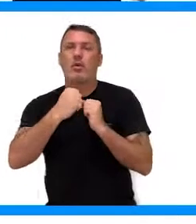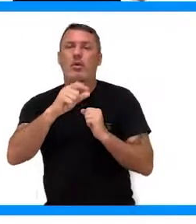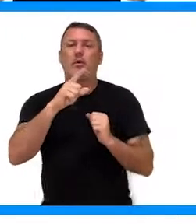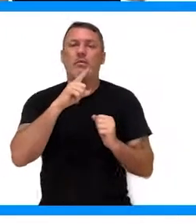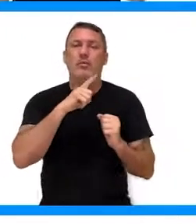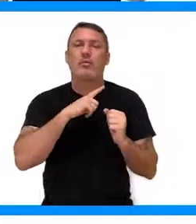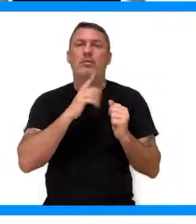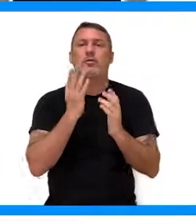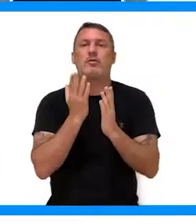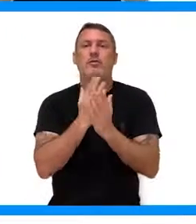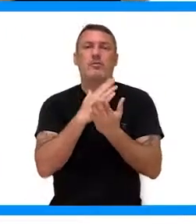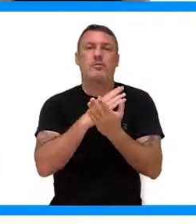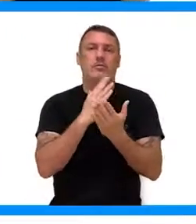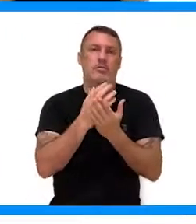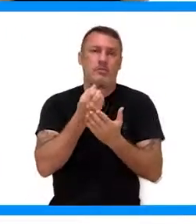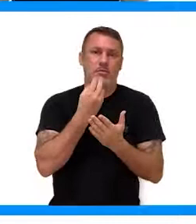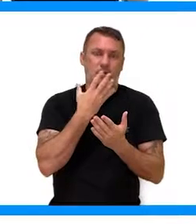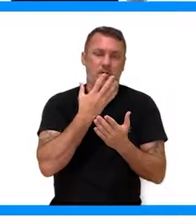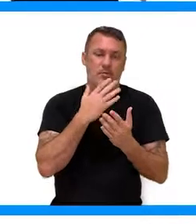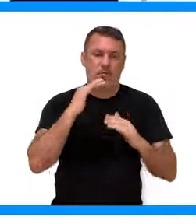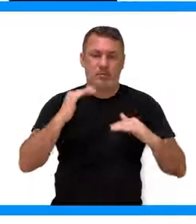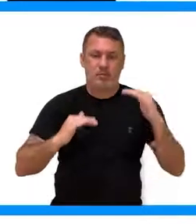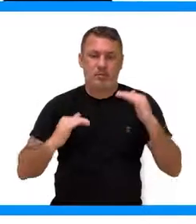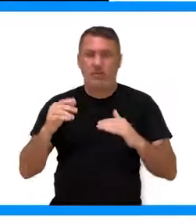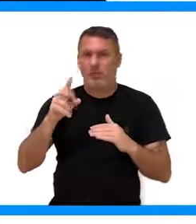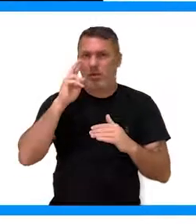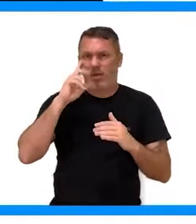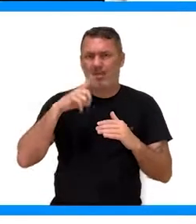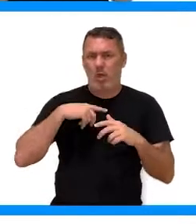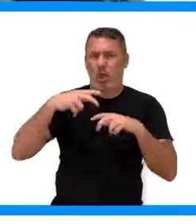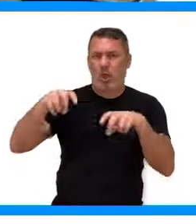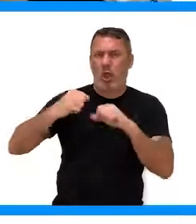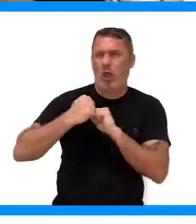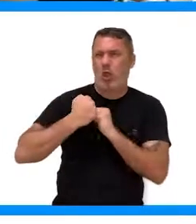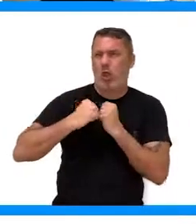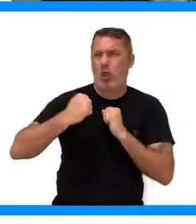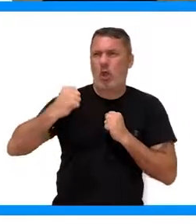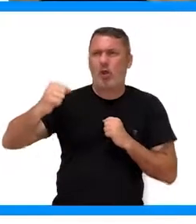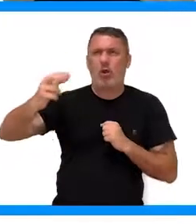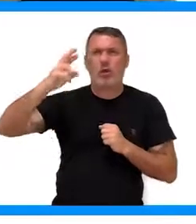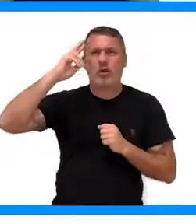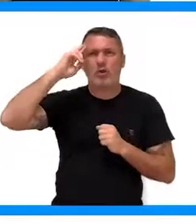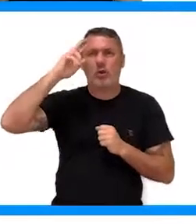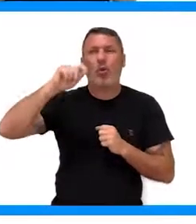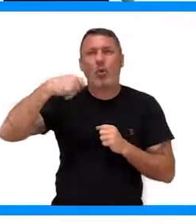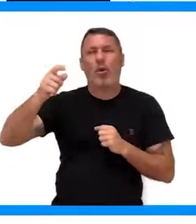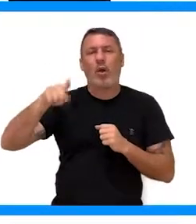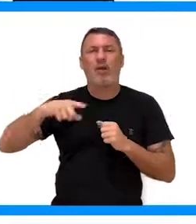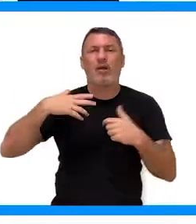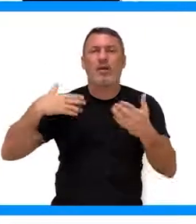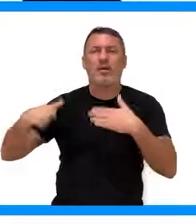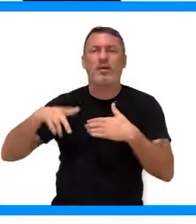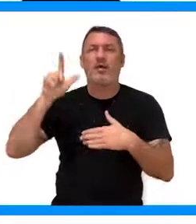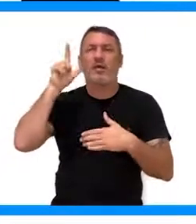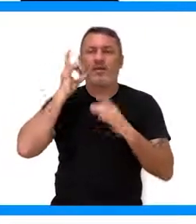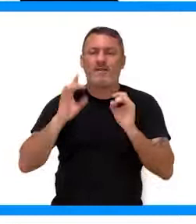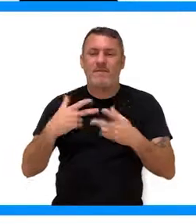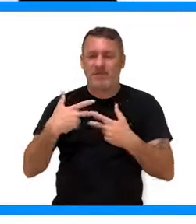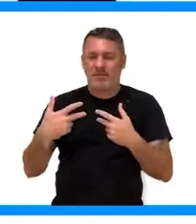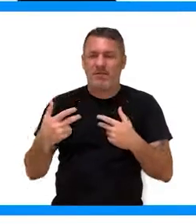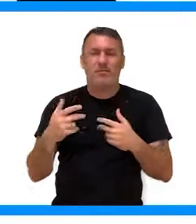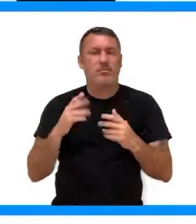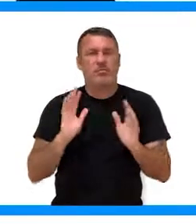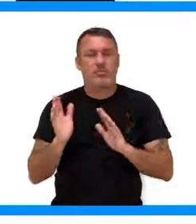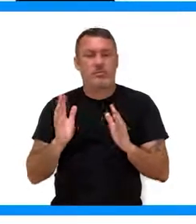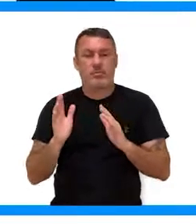é baixo. Grandes propriedades ou propriedades latifundiárias